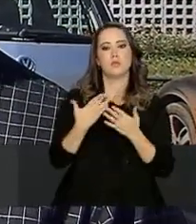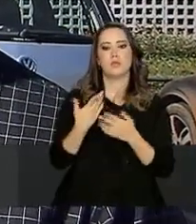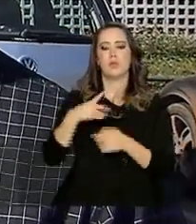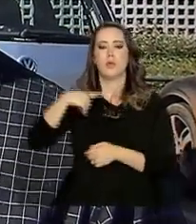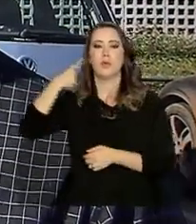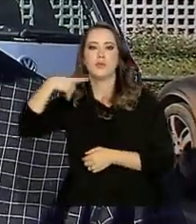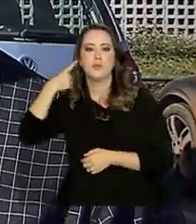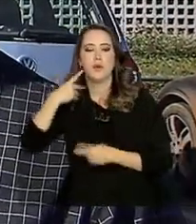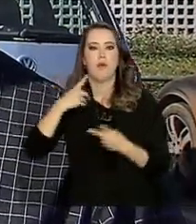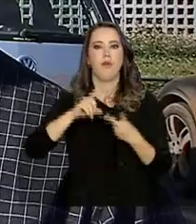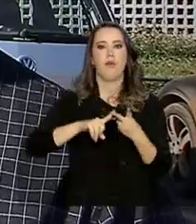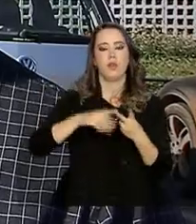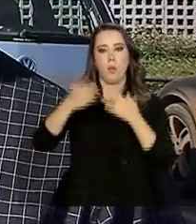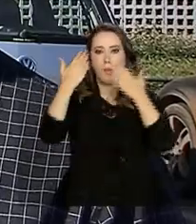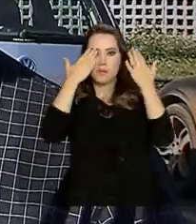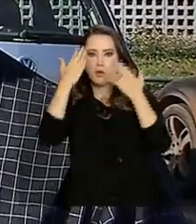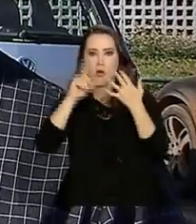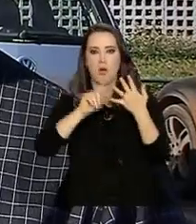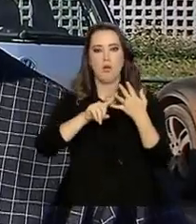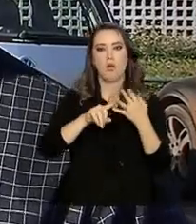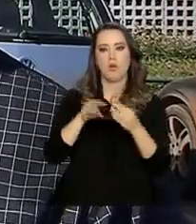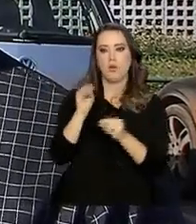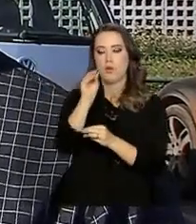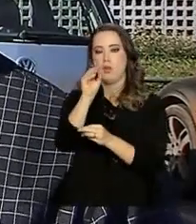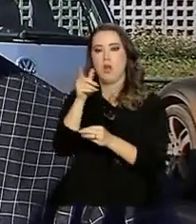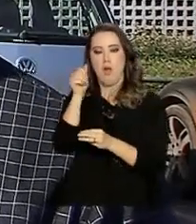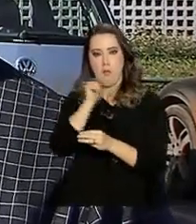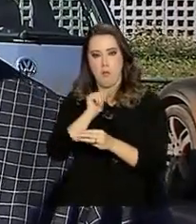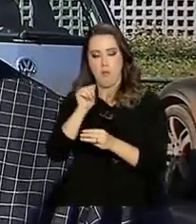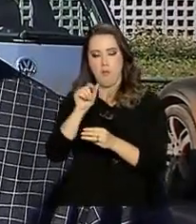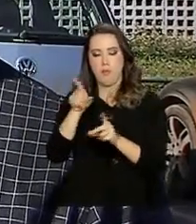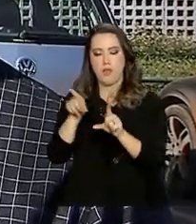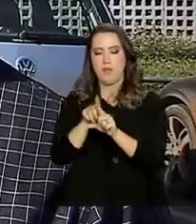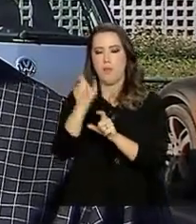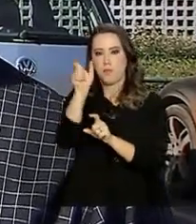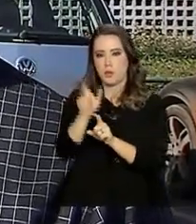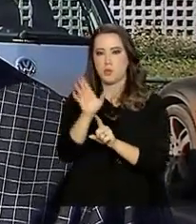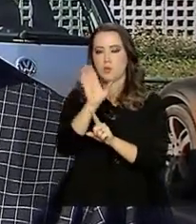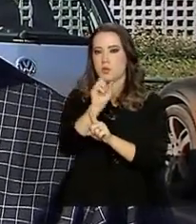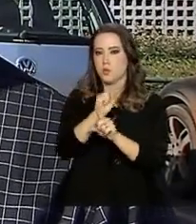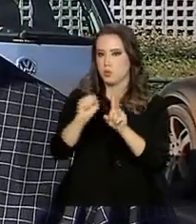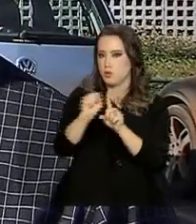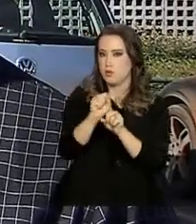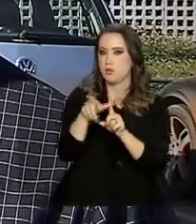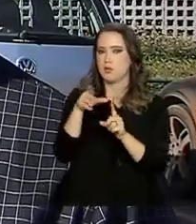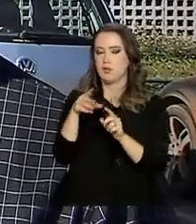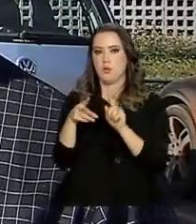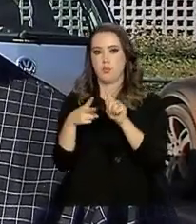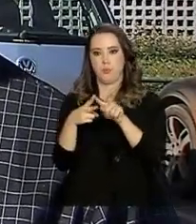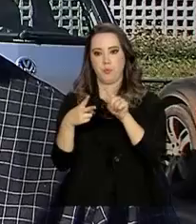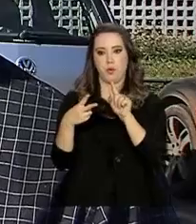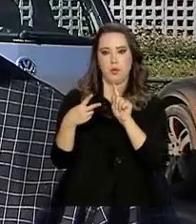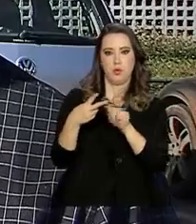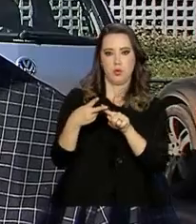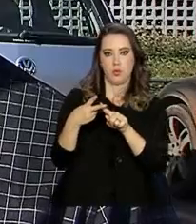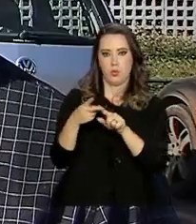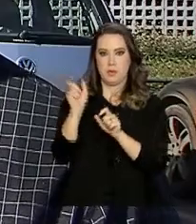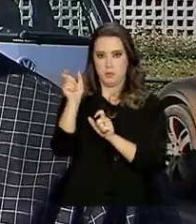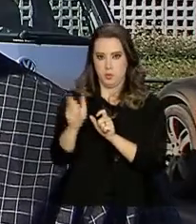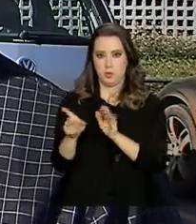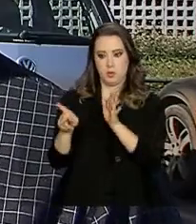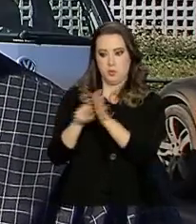o psicólogo e assistente social temos um pessoal que do apoio não são duas agentes sociais